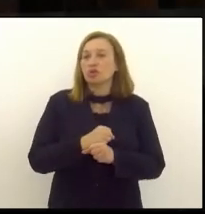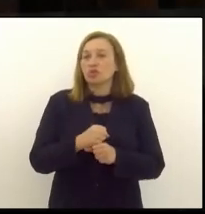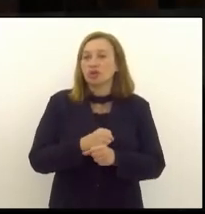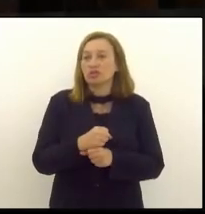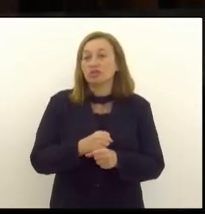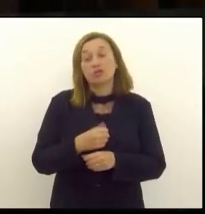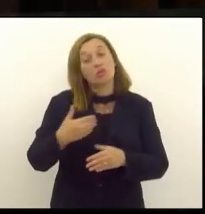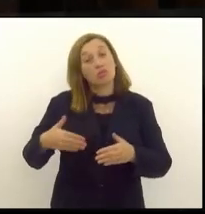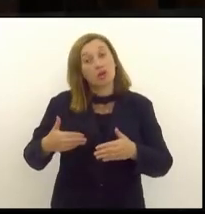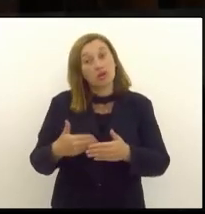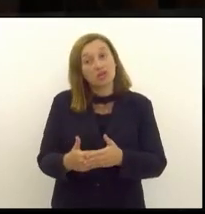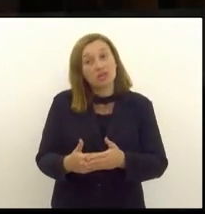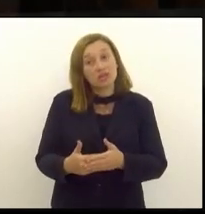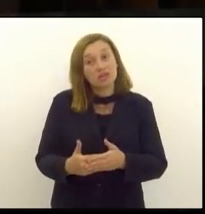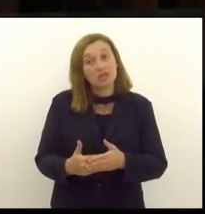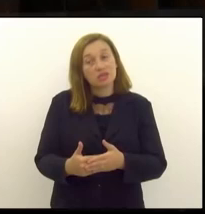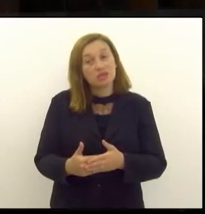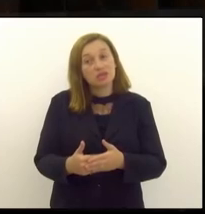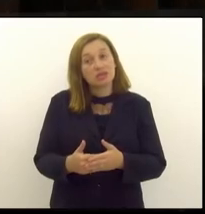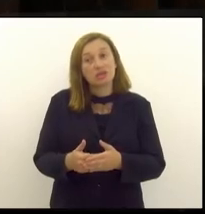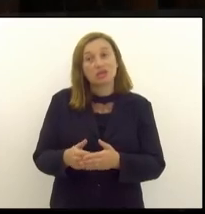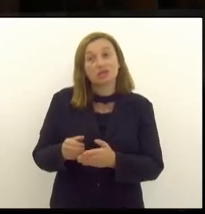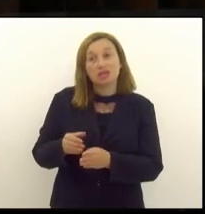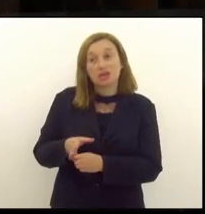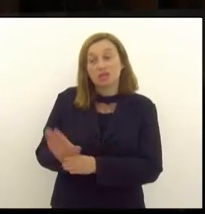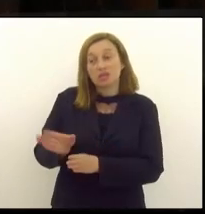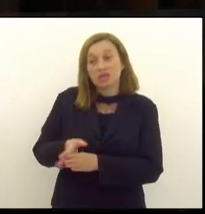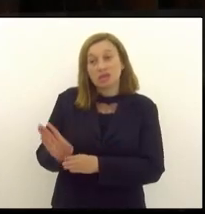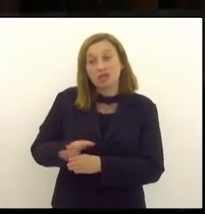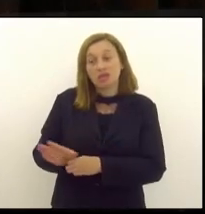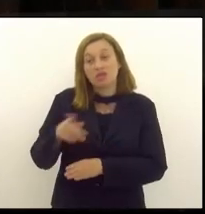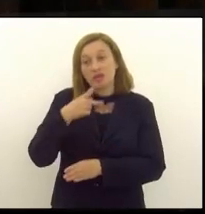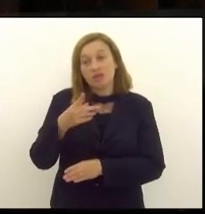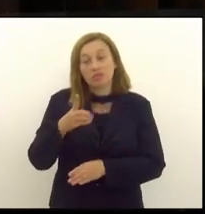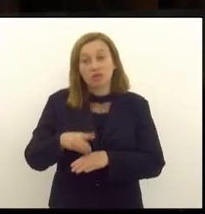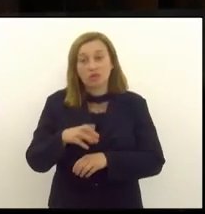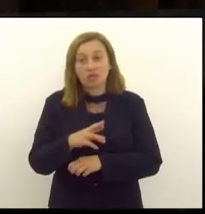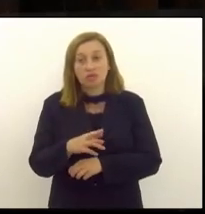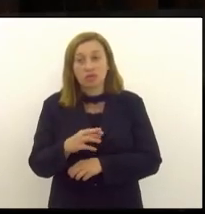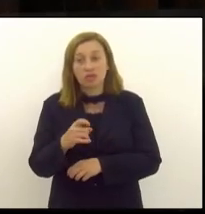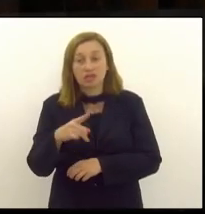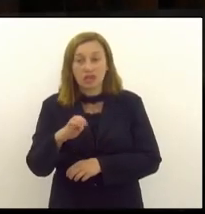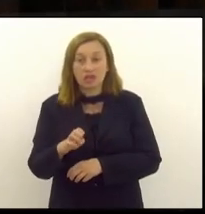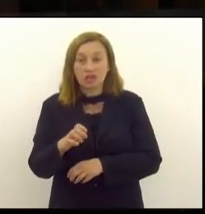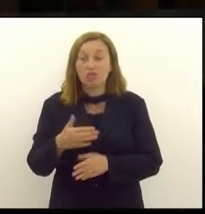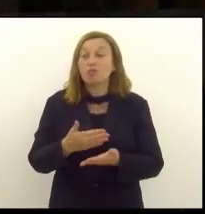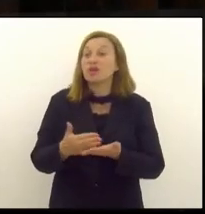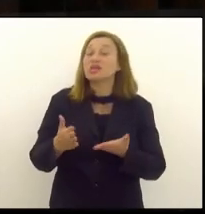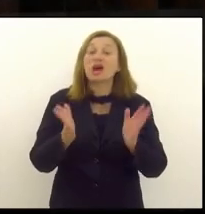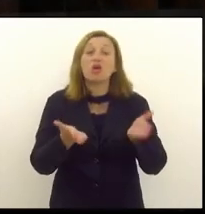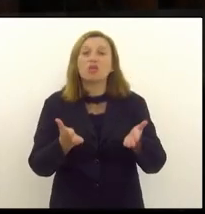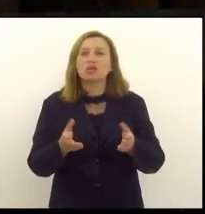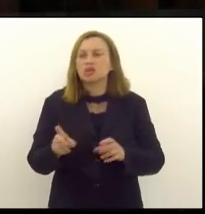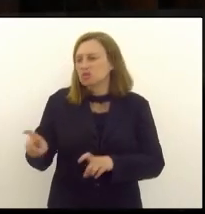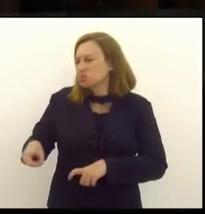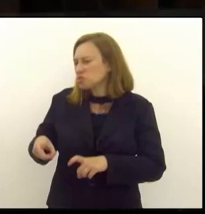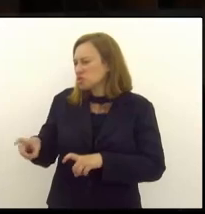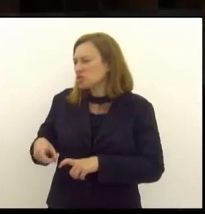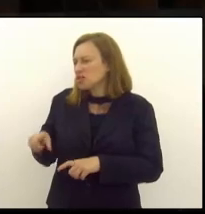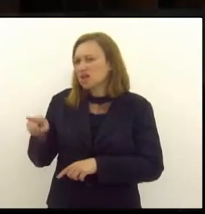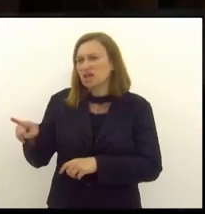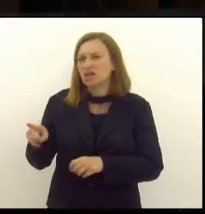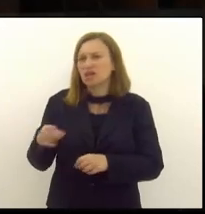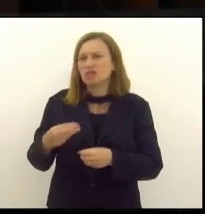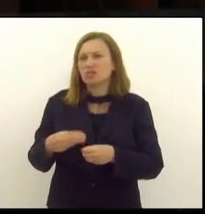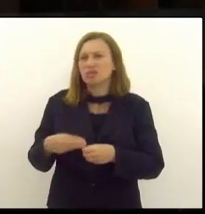foi um processo de convencimento. Eu disse para a doutora Daniela, vamos fazer. Ela disse, mas a gente vai começar por onde? Eu disse, com os municípios aqui de Cabo Frio, eu já conheço